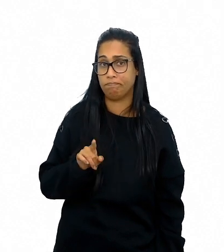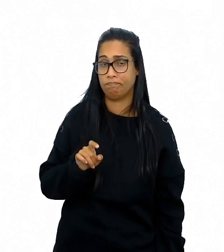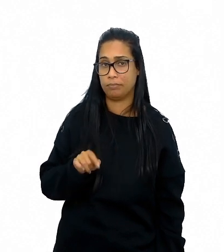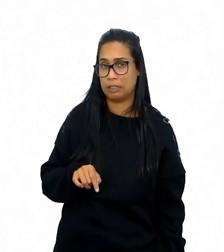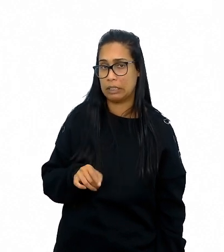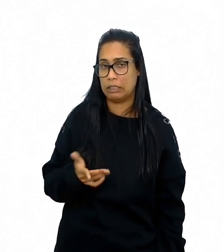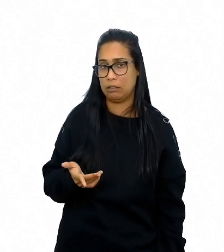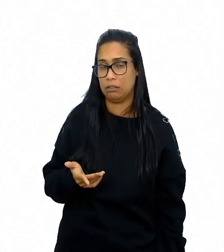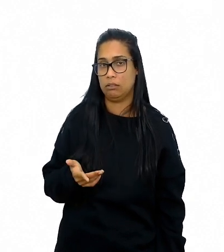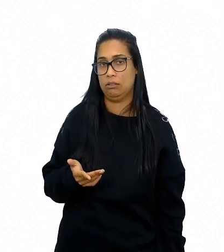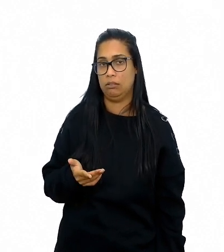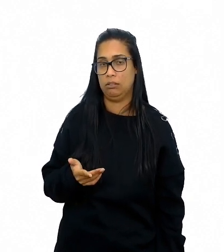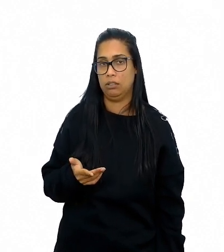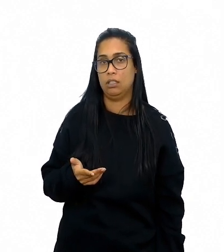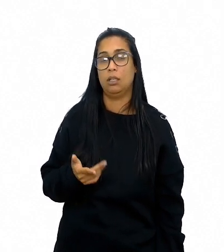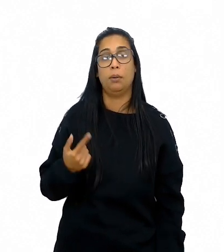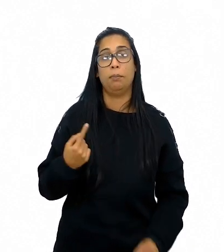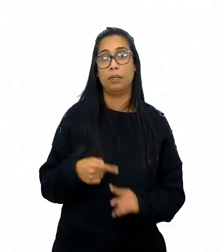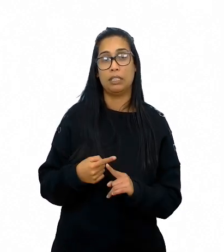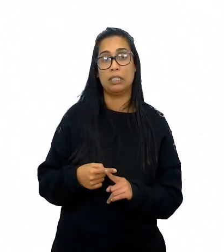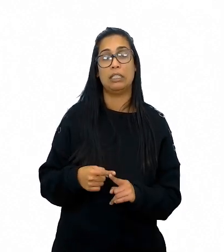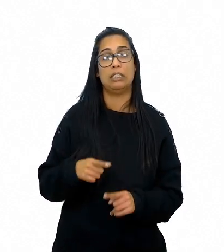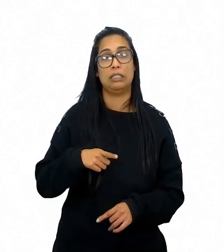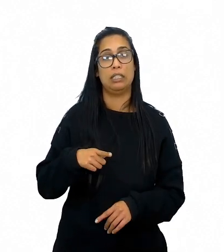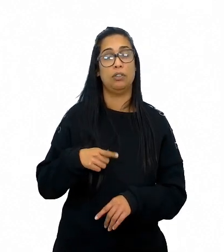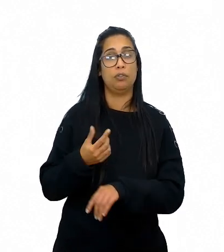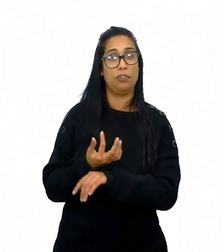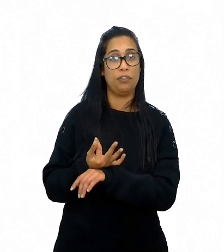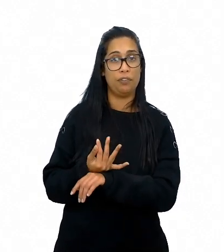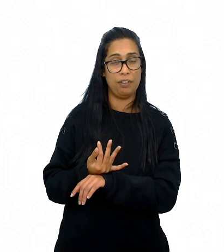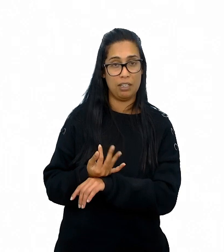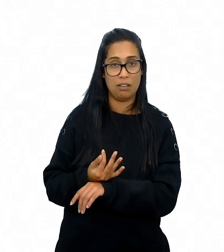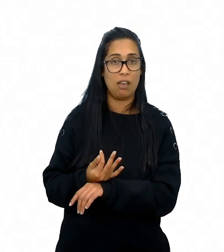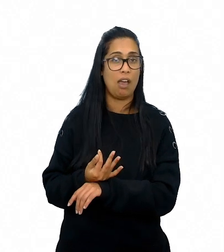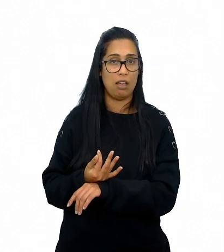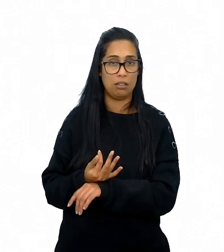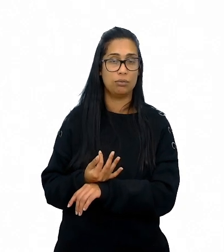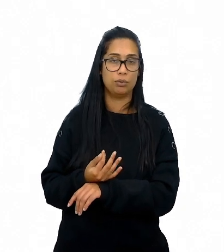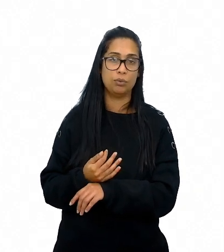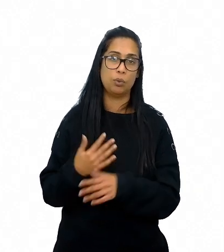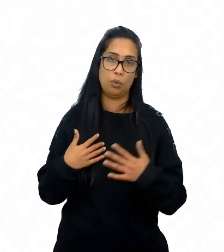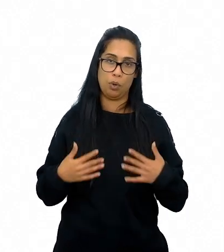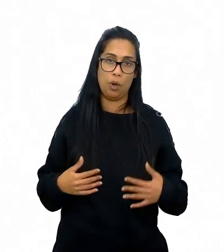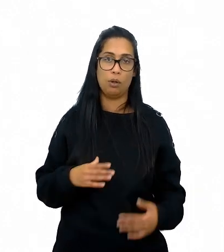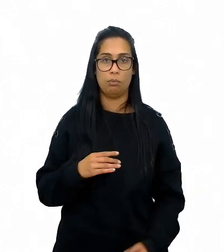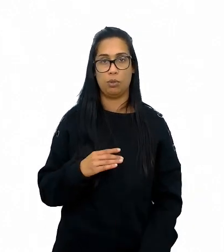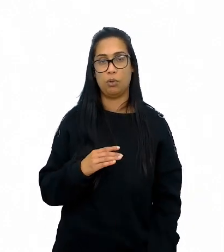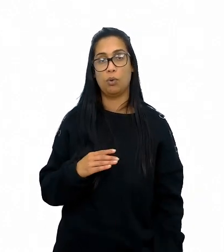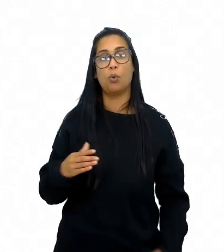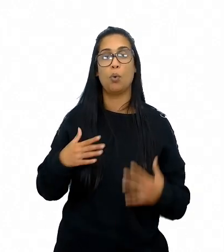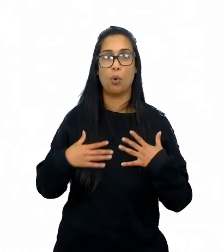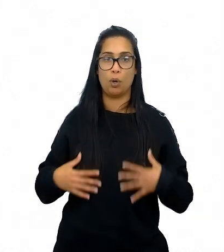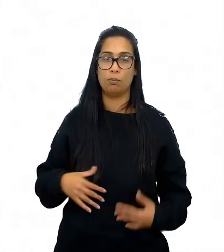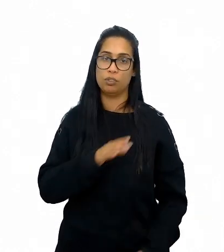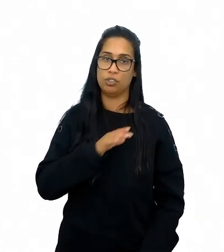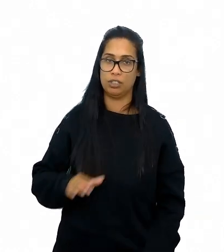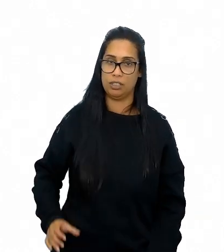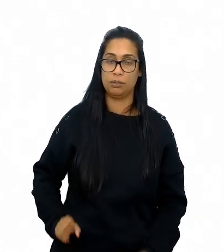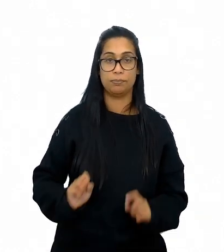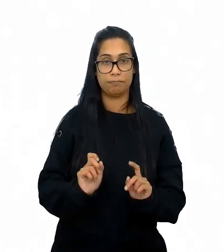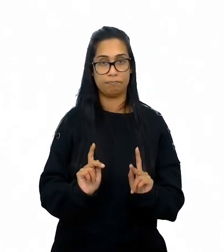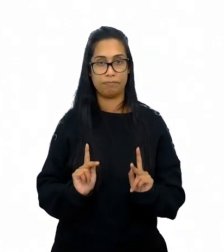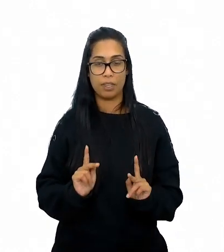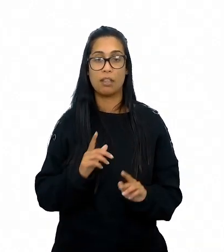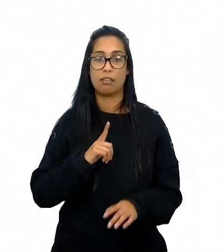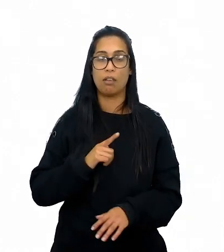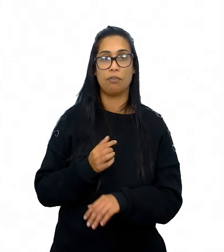que vem, porque por conta do feriado de Corpus Christi. Então, por conta disso, né, devido a essa ausência dessa formação,